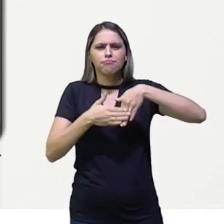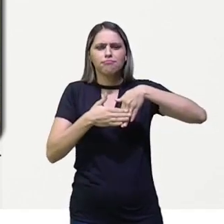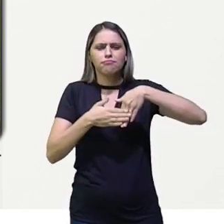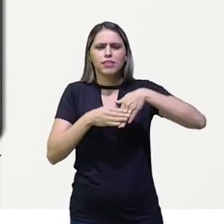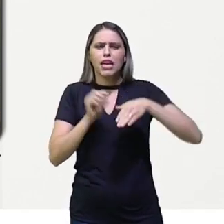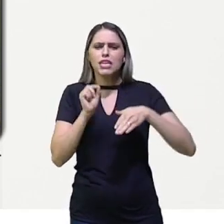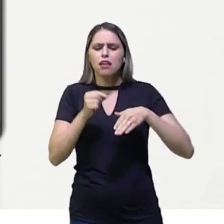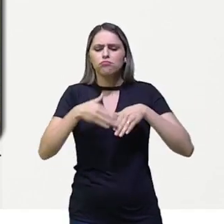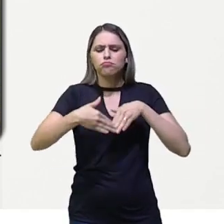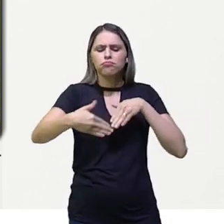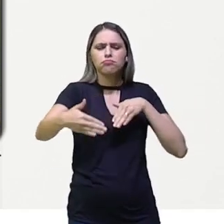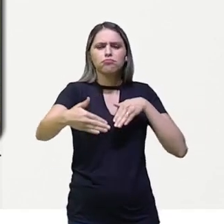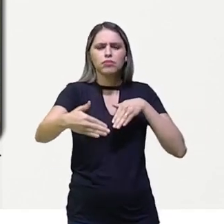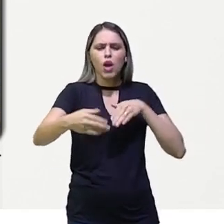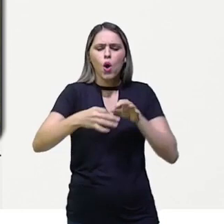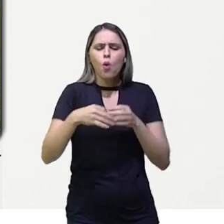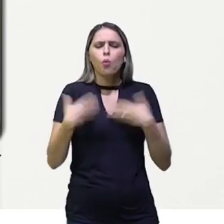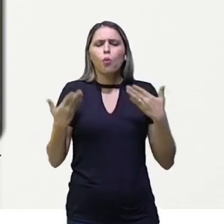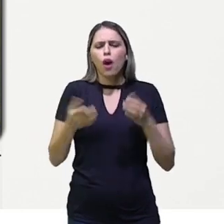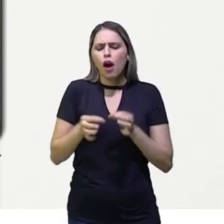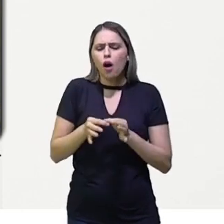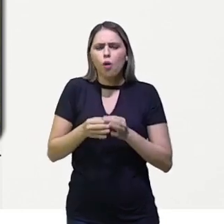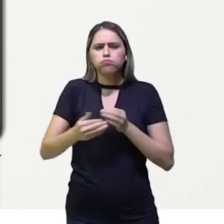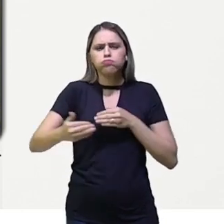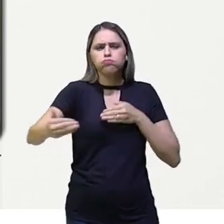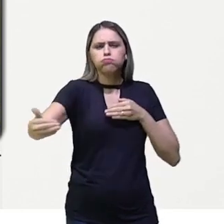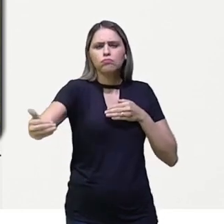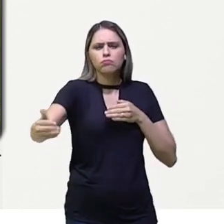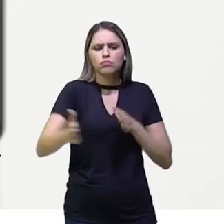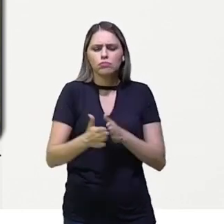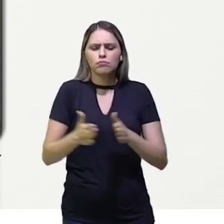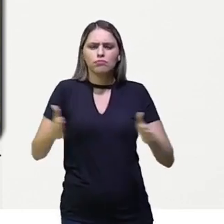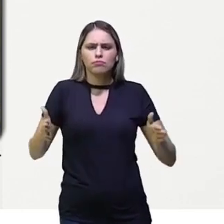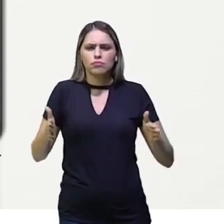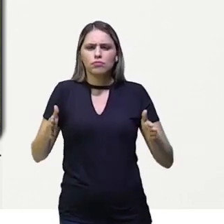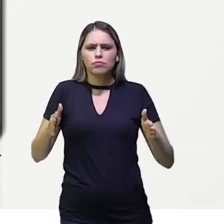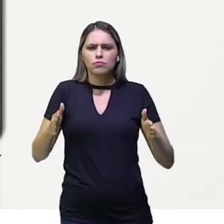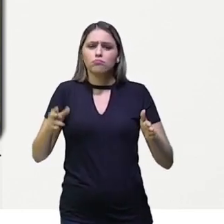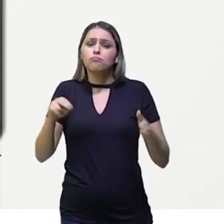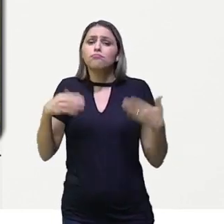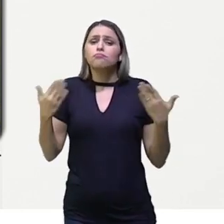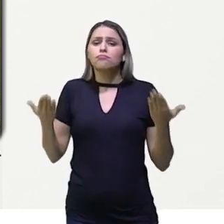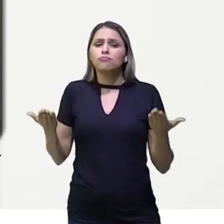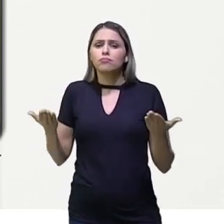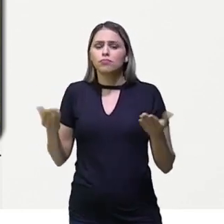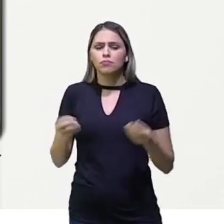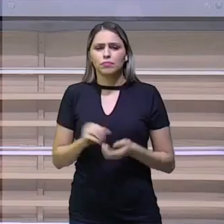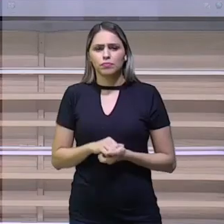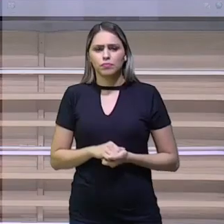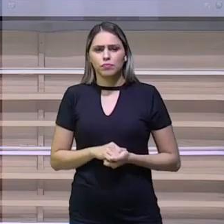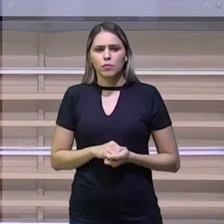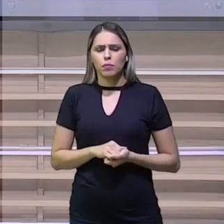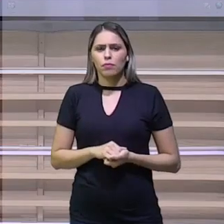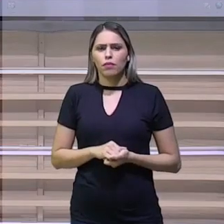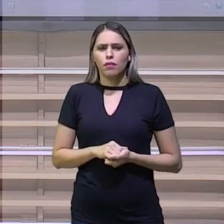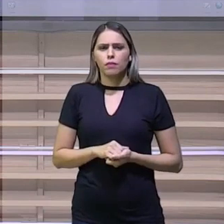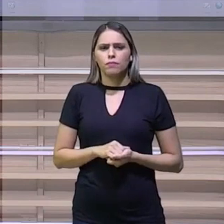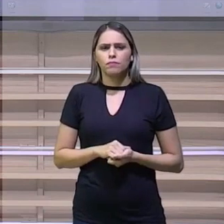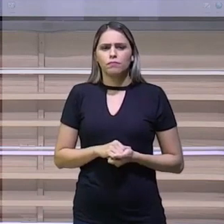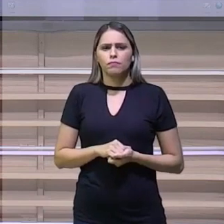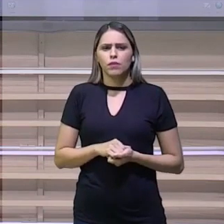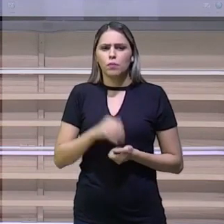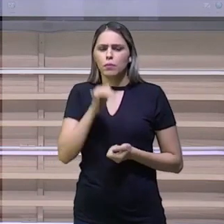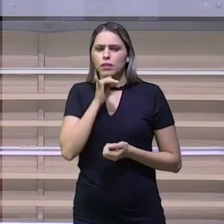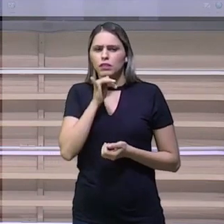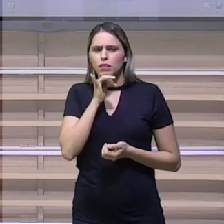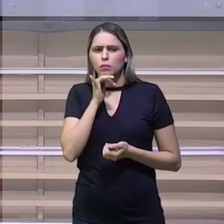Quantos metros eu estou chutando mais longe que o zagueiro? Vamos dizer que o